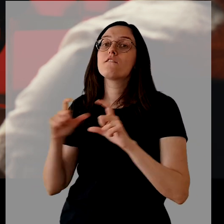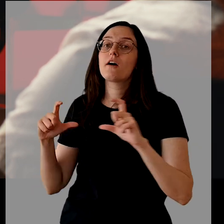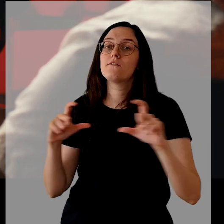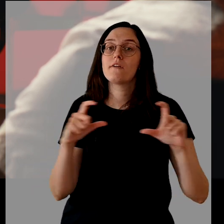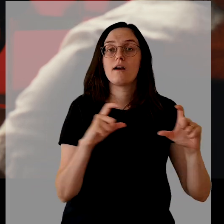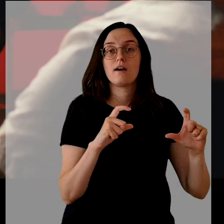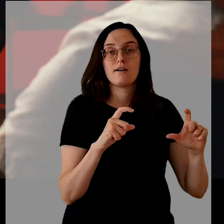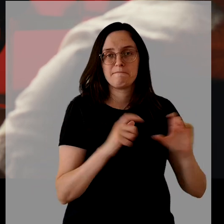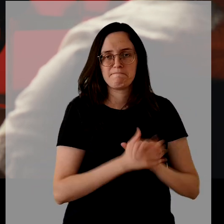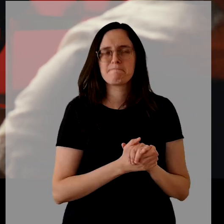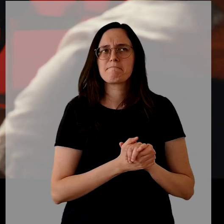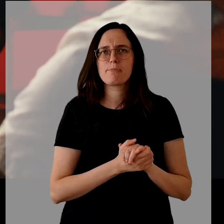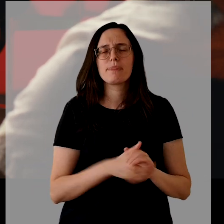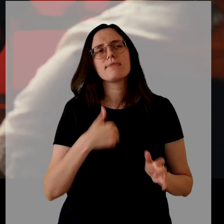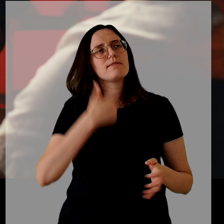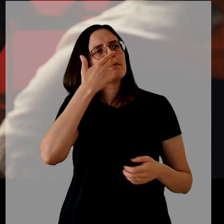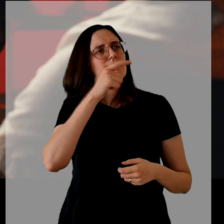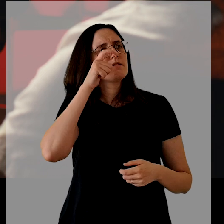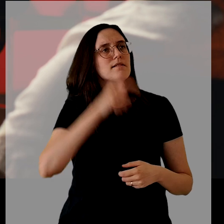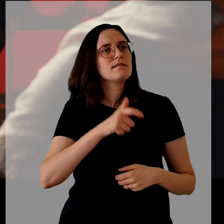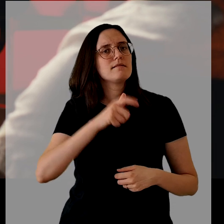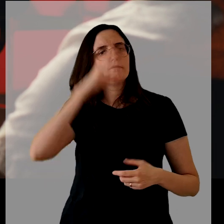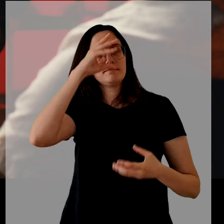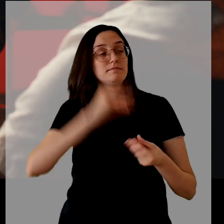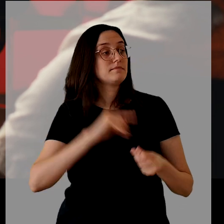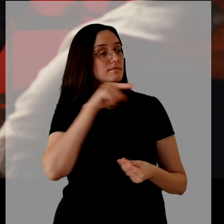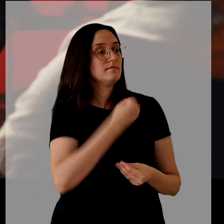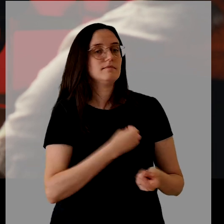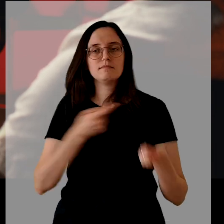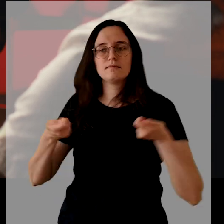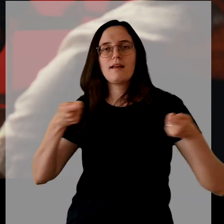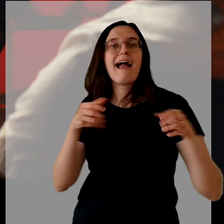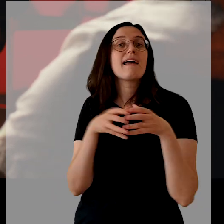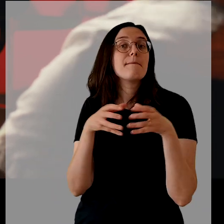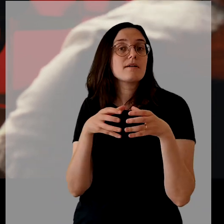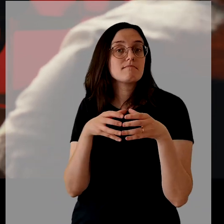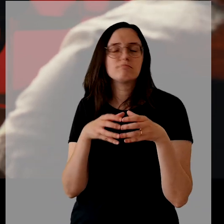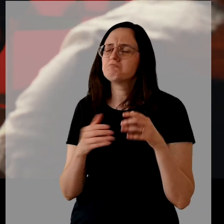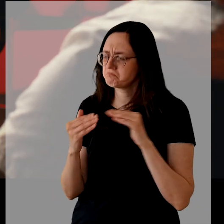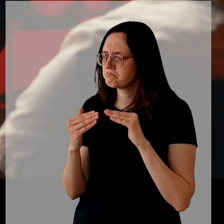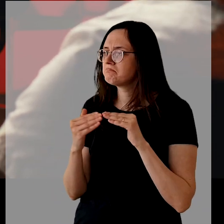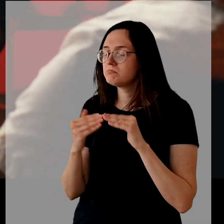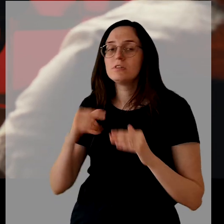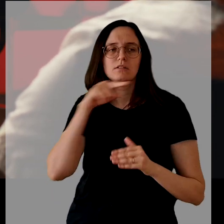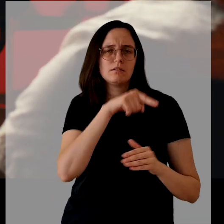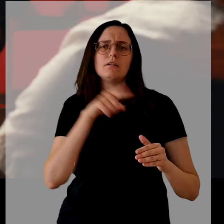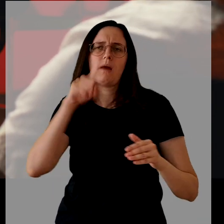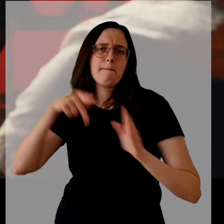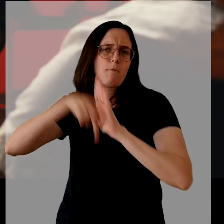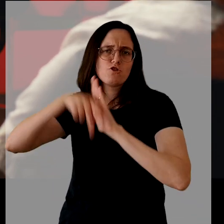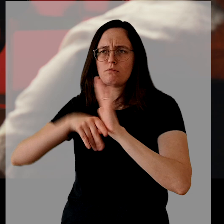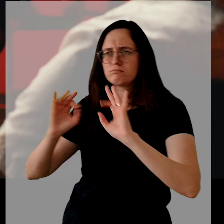fotografia. Né? É interessante entender que você está gerindo uma equipe, né? E você está gerindo um